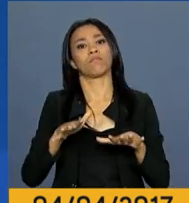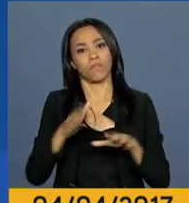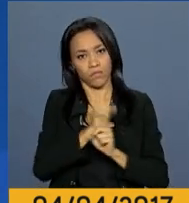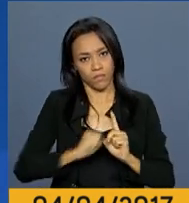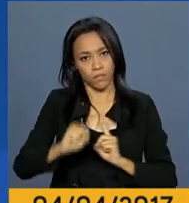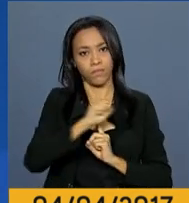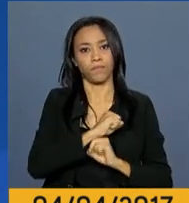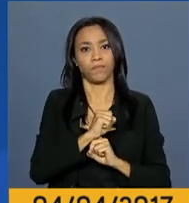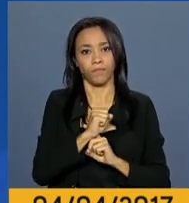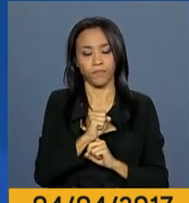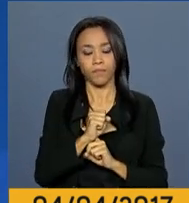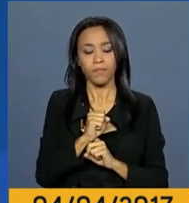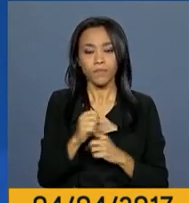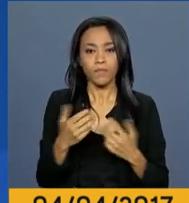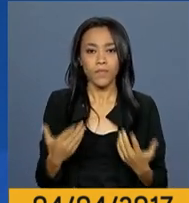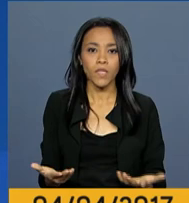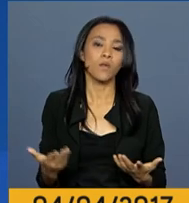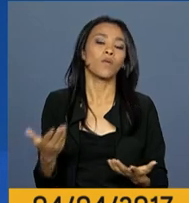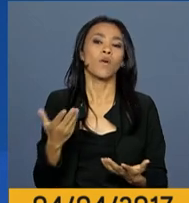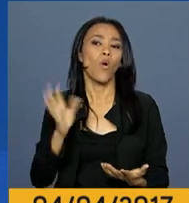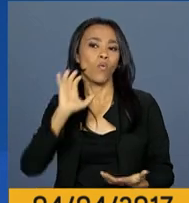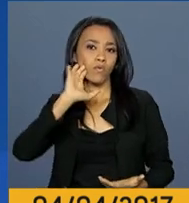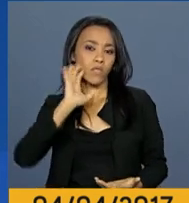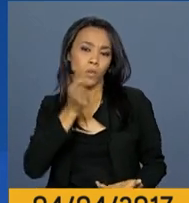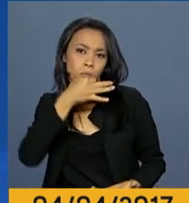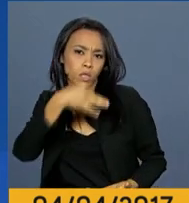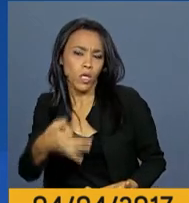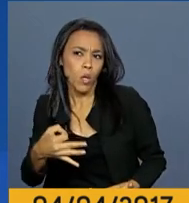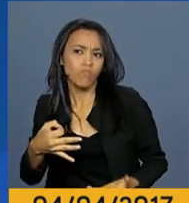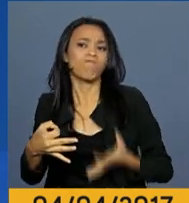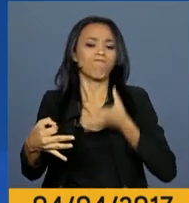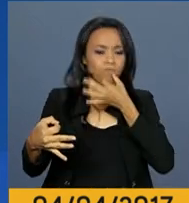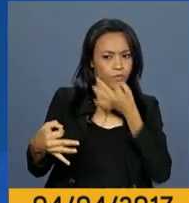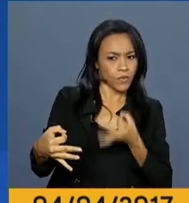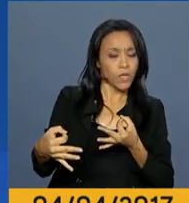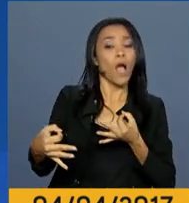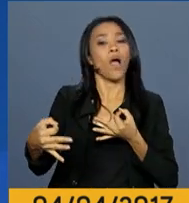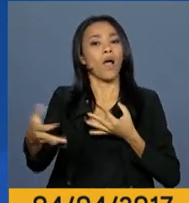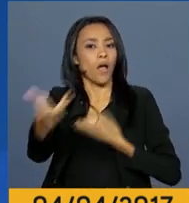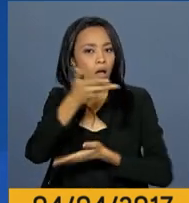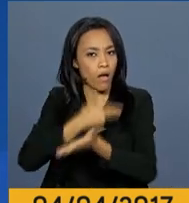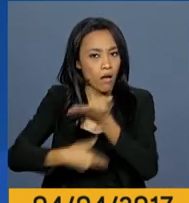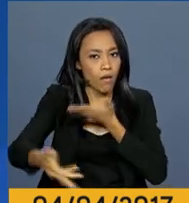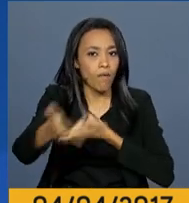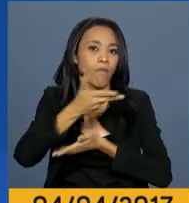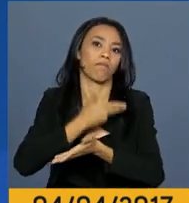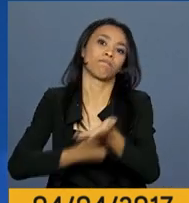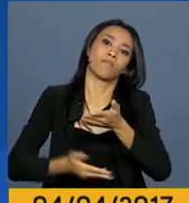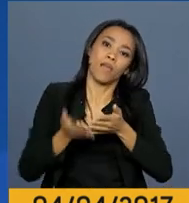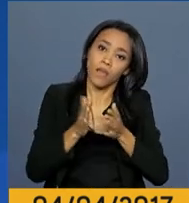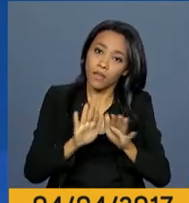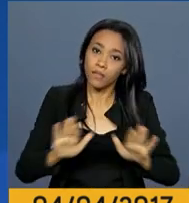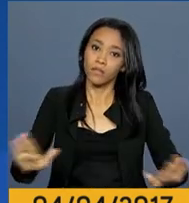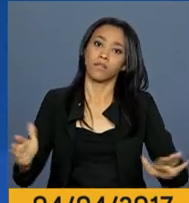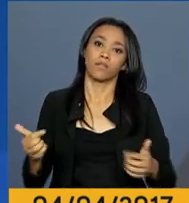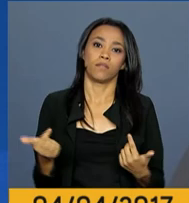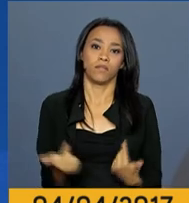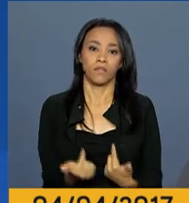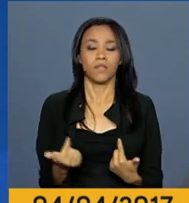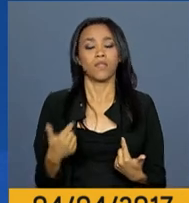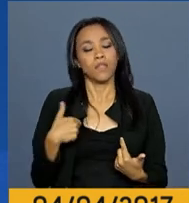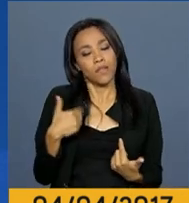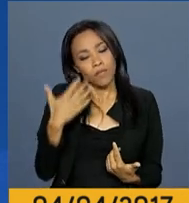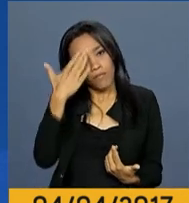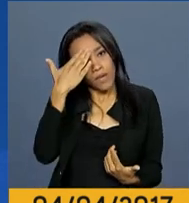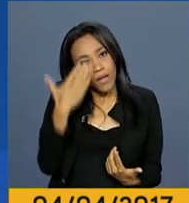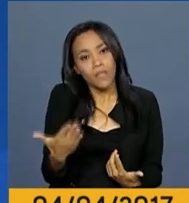disposição para ouvir e construir pontes. E é exatamente, meus senhores, graças à